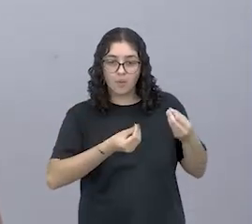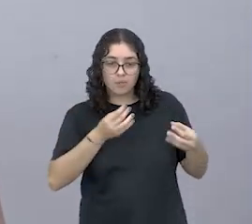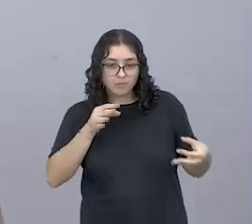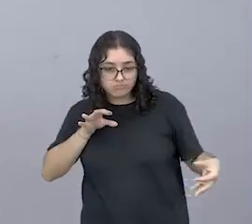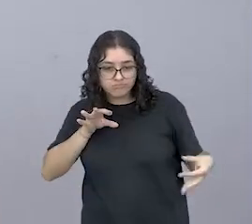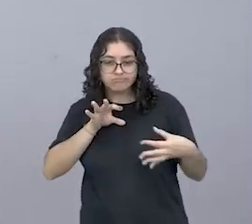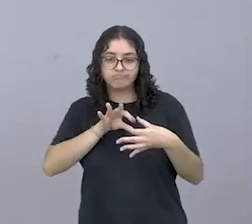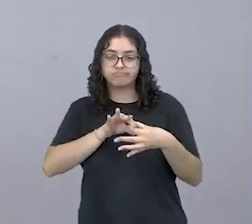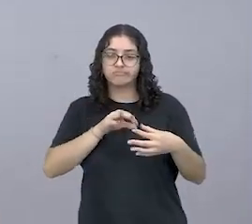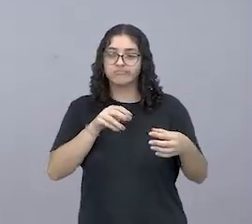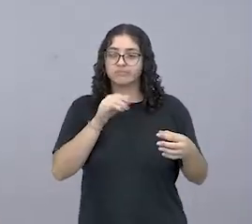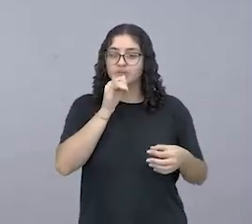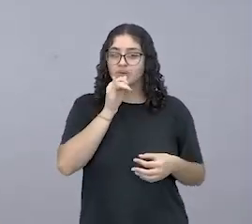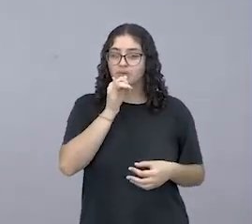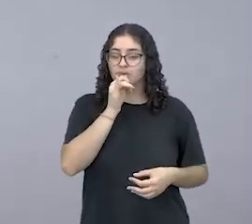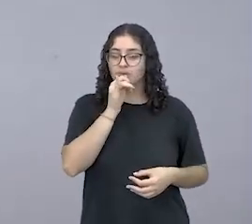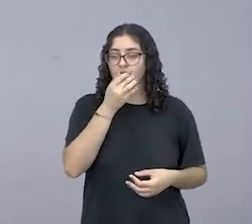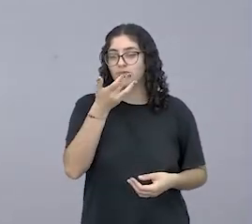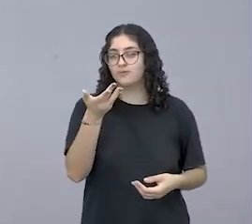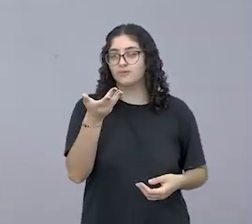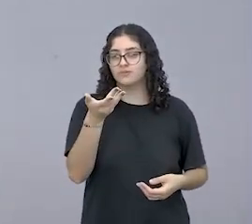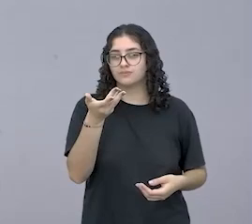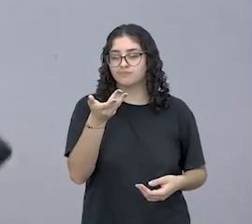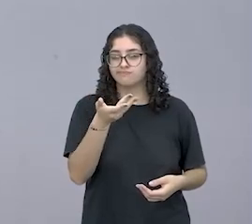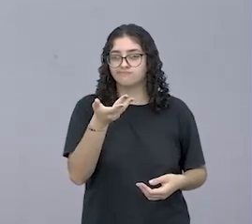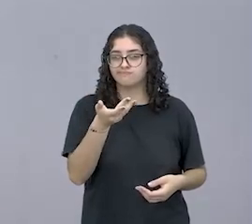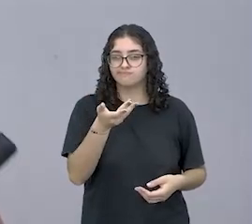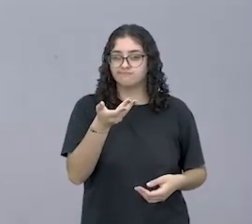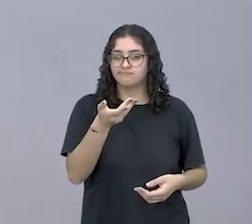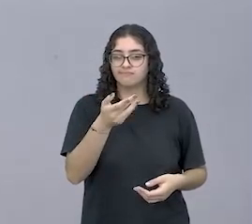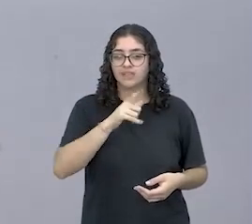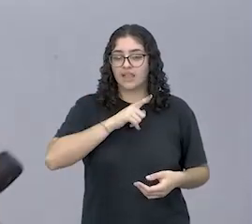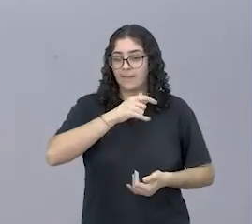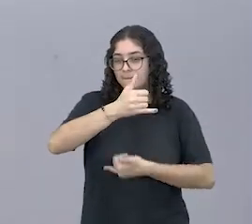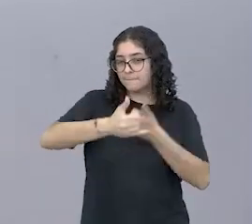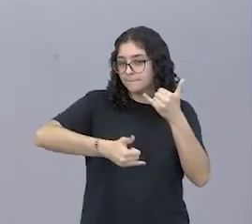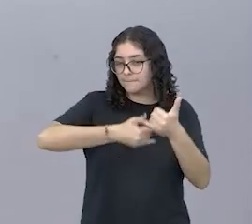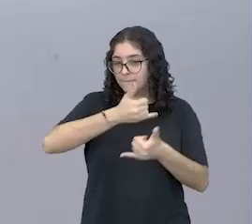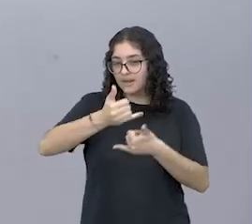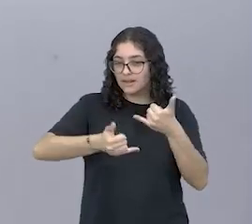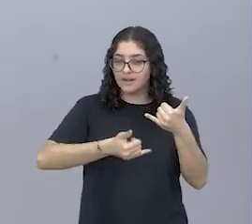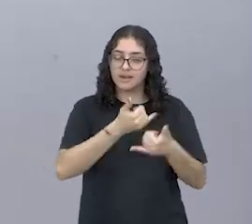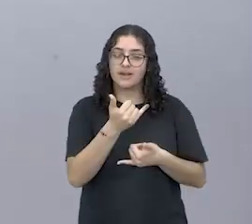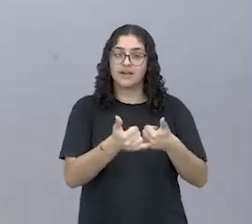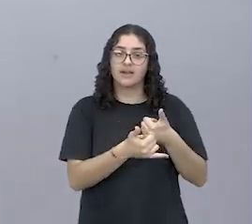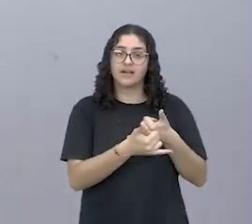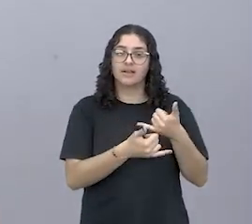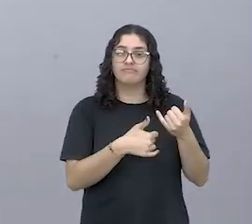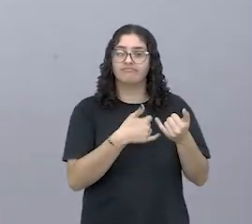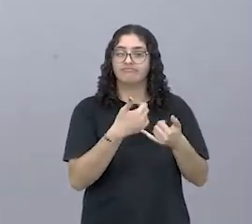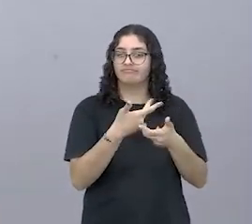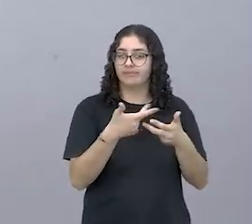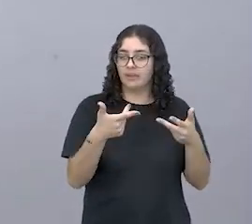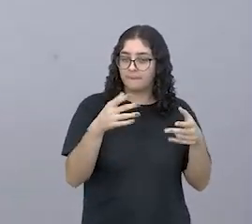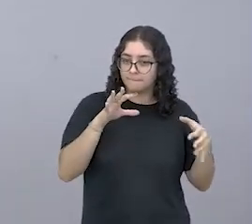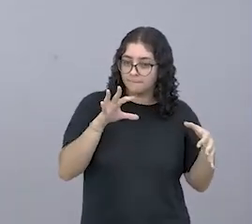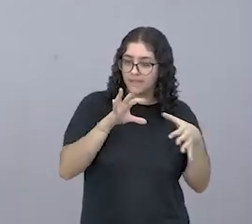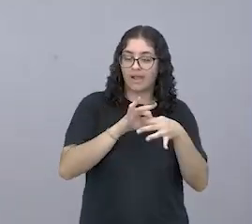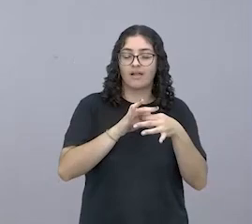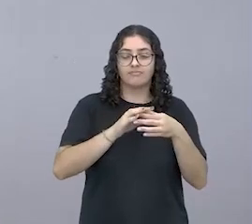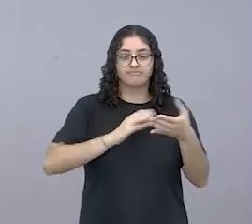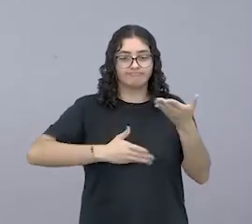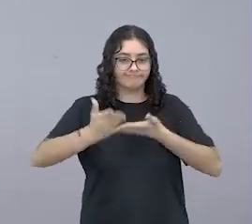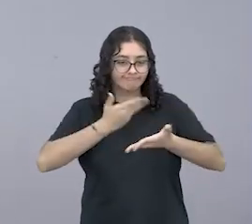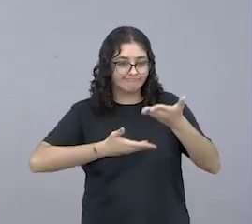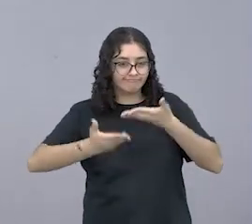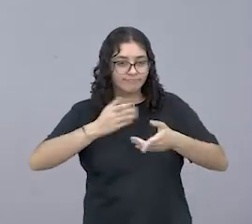né, tanto os jogos, né, as brincadeiras e que a gente também